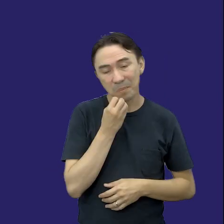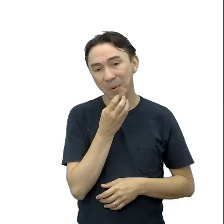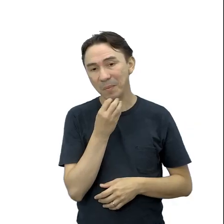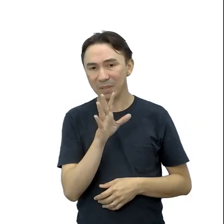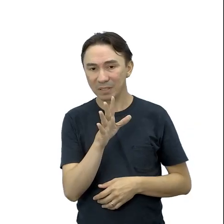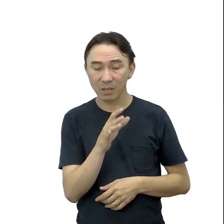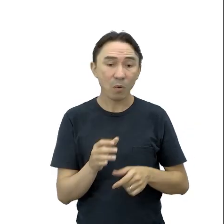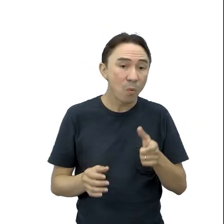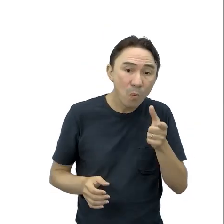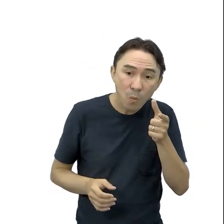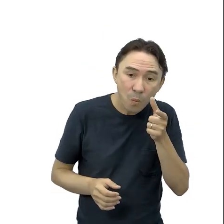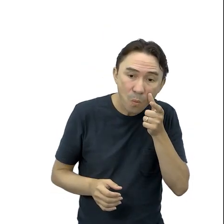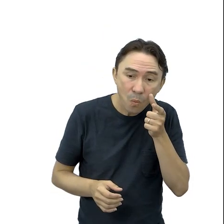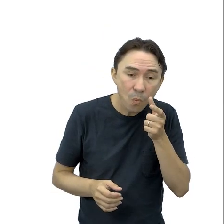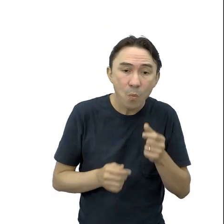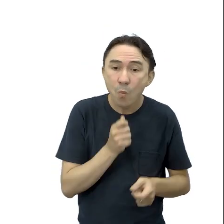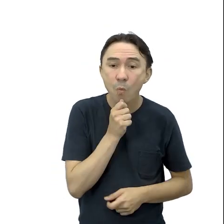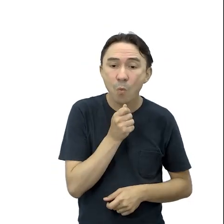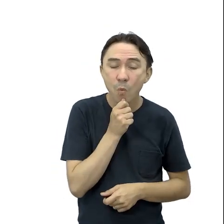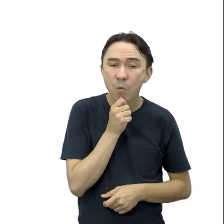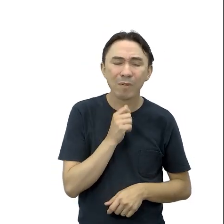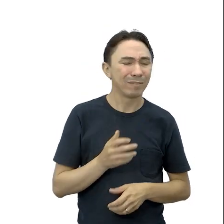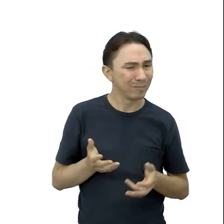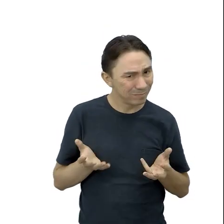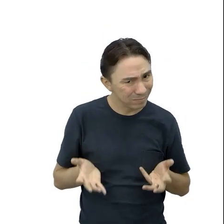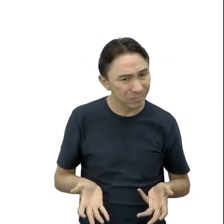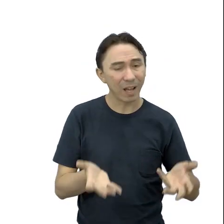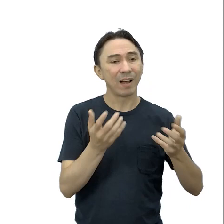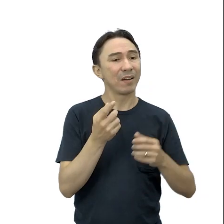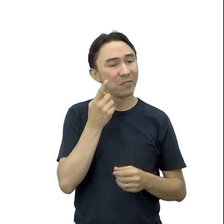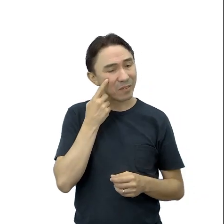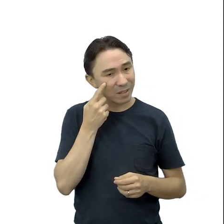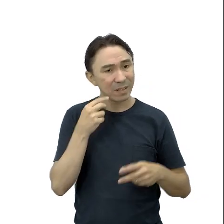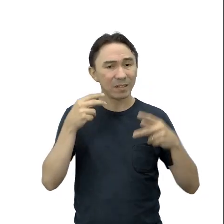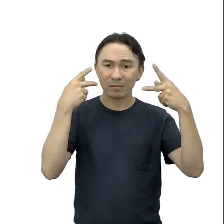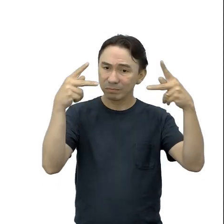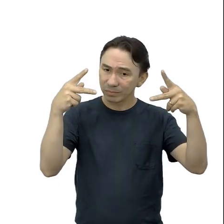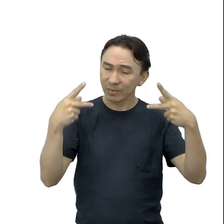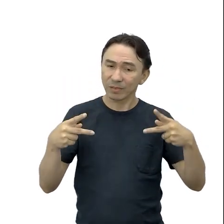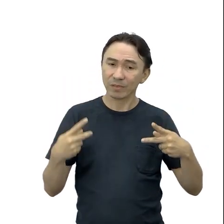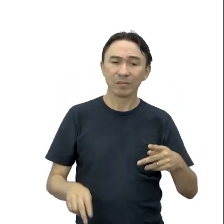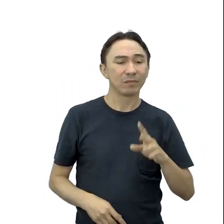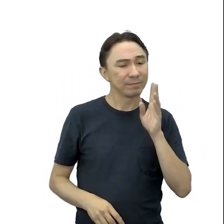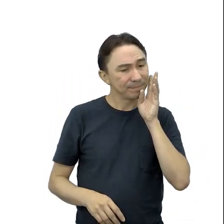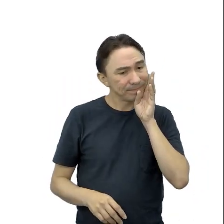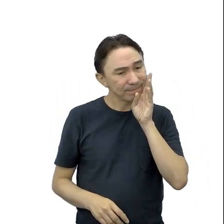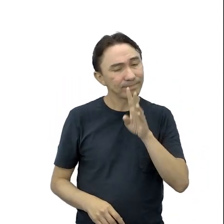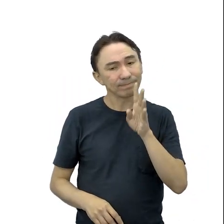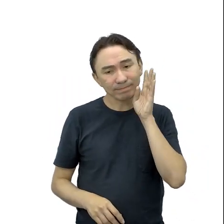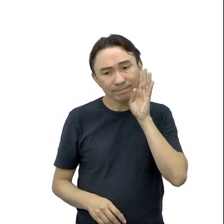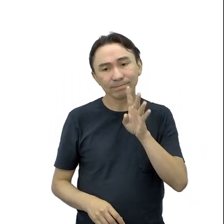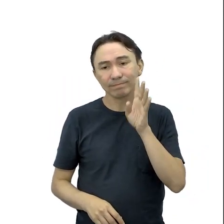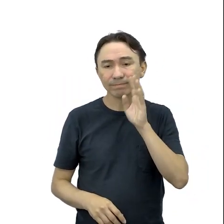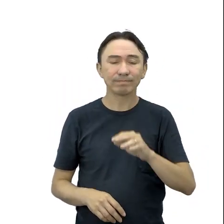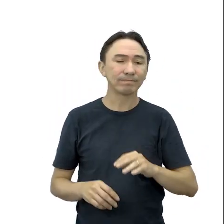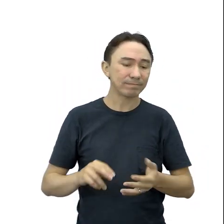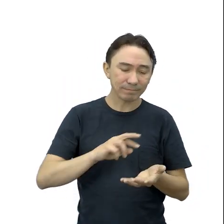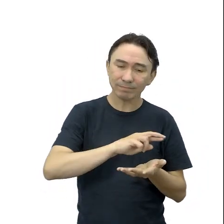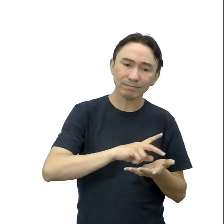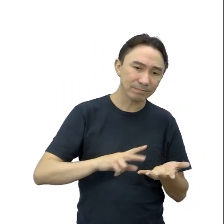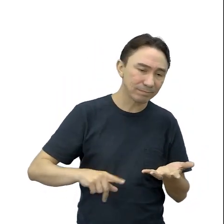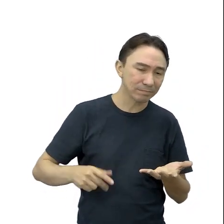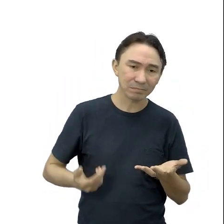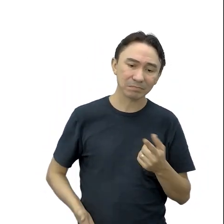visita dentro da plataforma, né? Ela é bem bacana, ela traz, né, muitos elementos para que a gente possa estudar